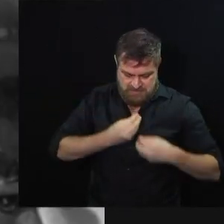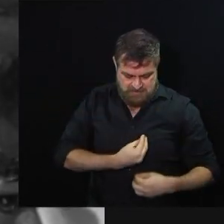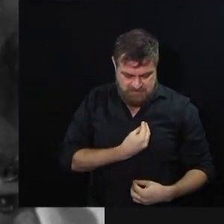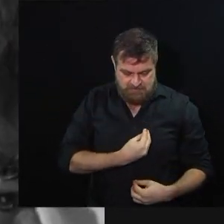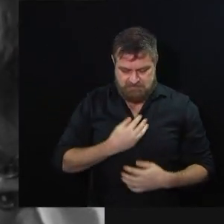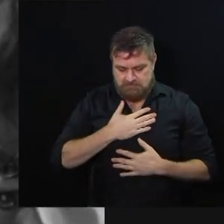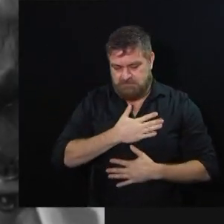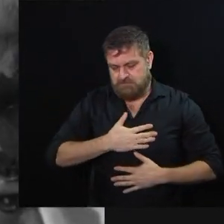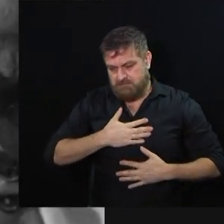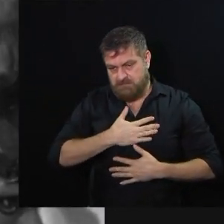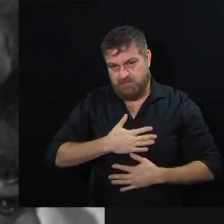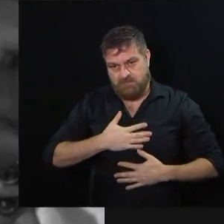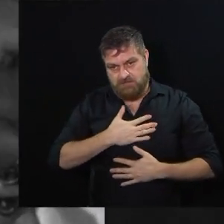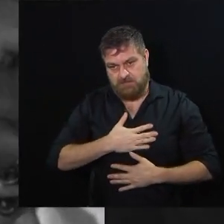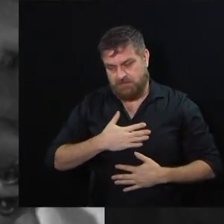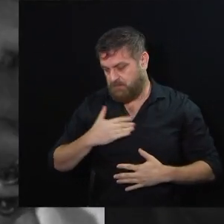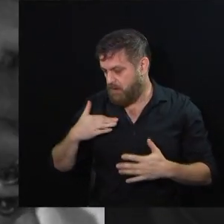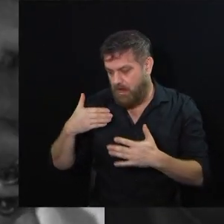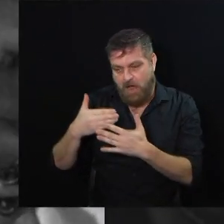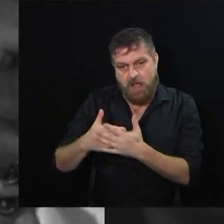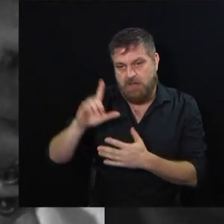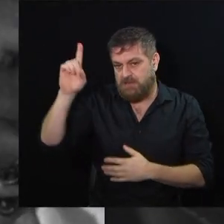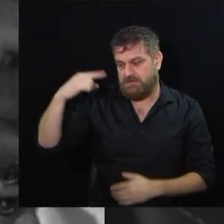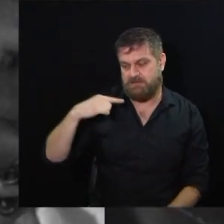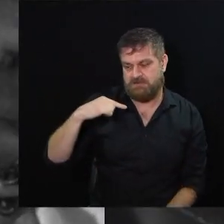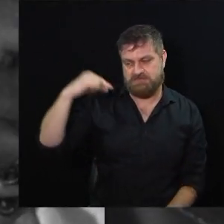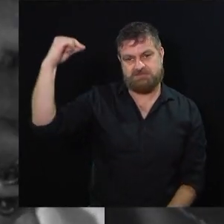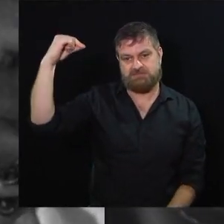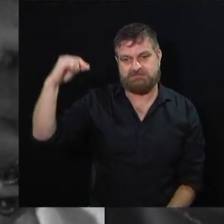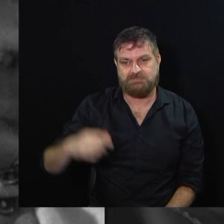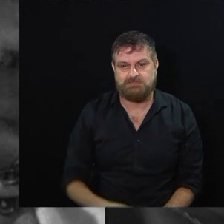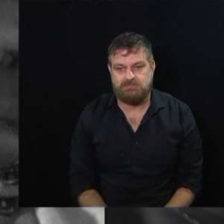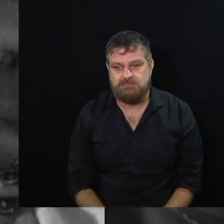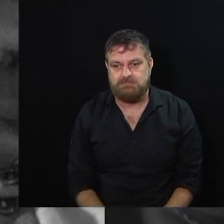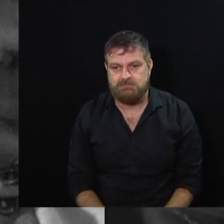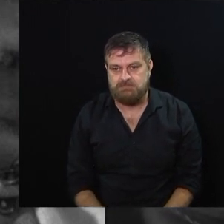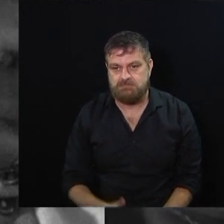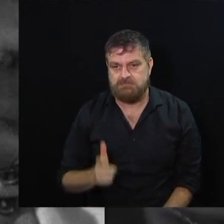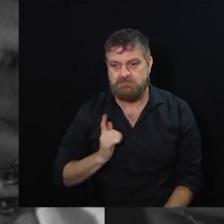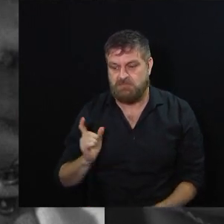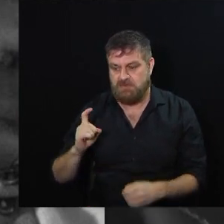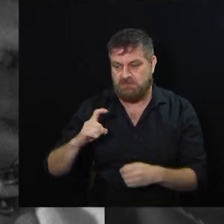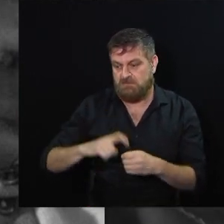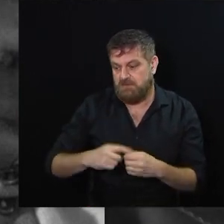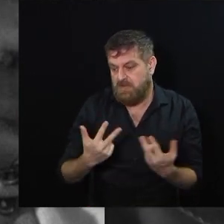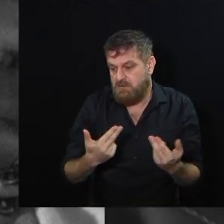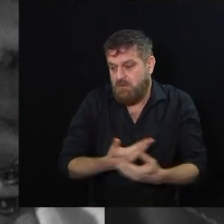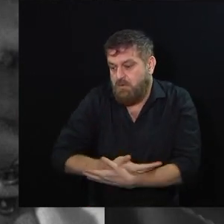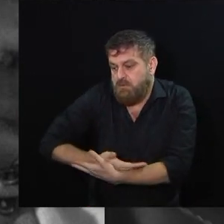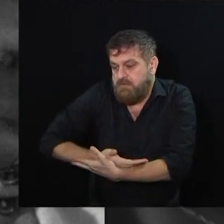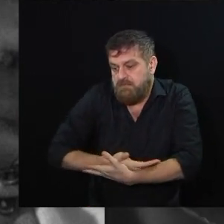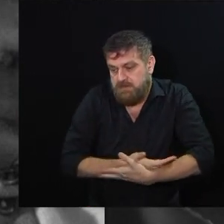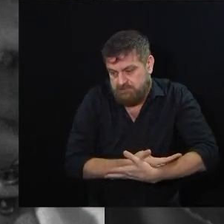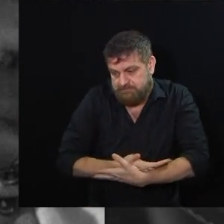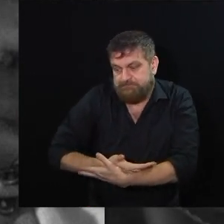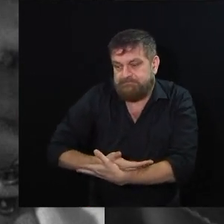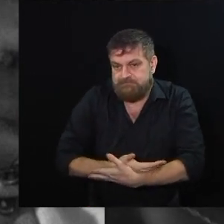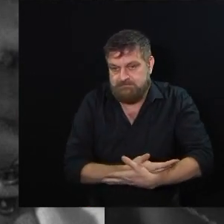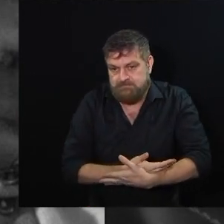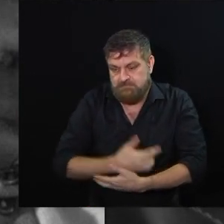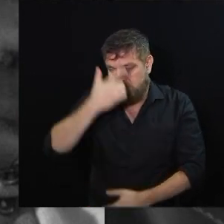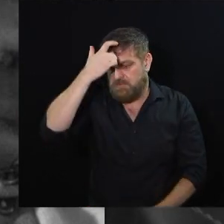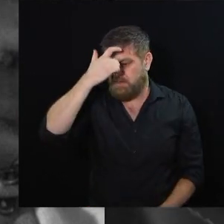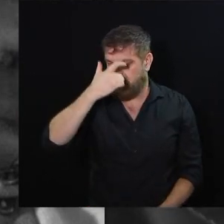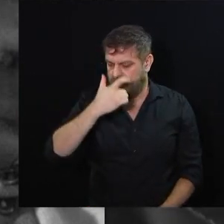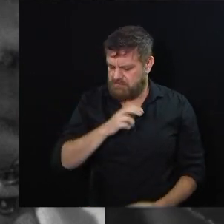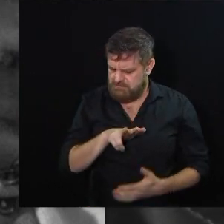Até onde Deus me levar, eu quero ir. Eu voltei como se fosse um bebê. Imagina, uma pessoa super ativa,